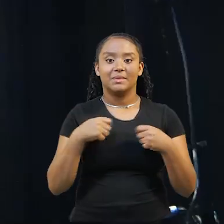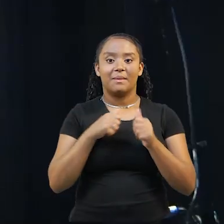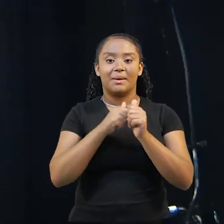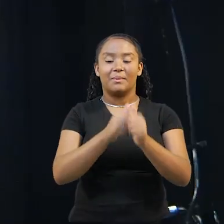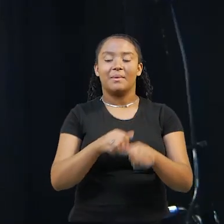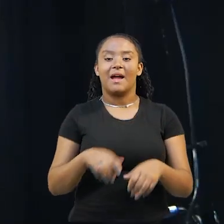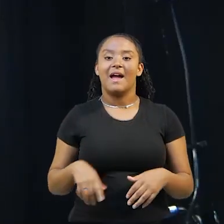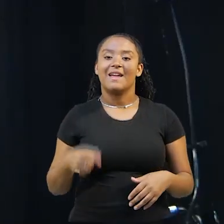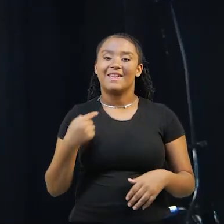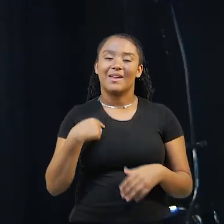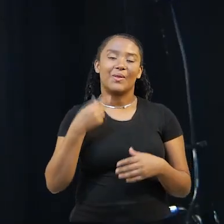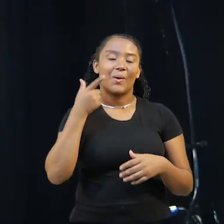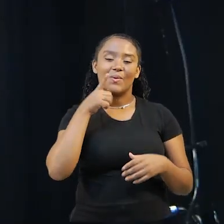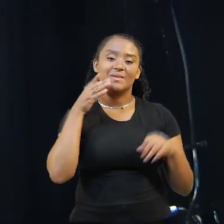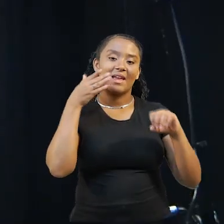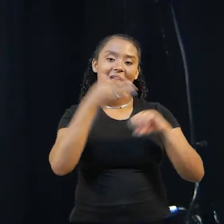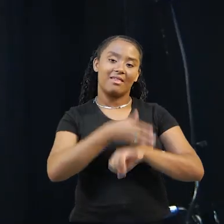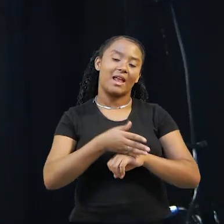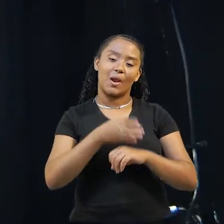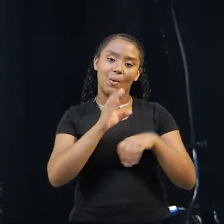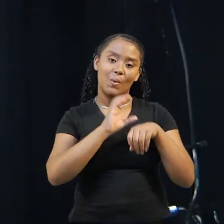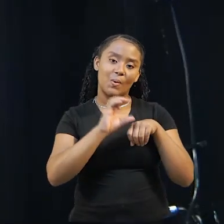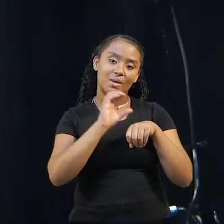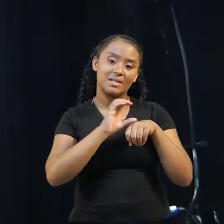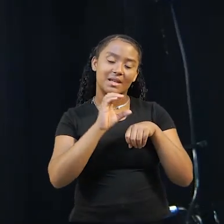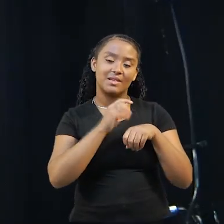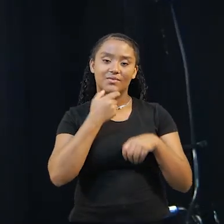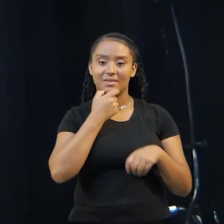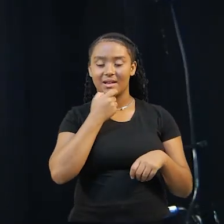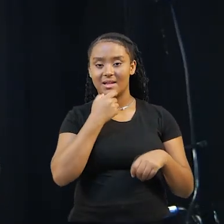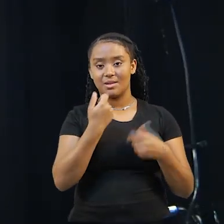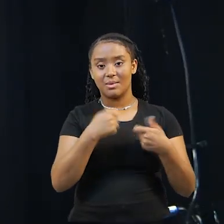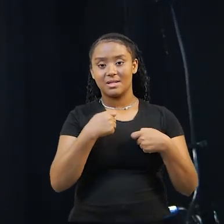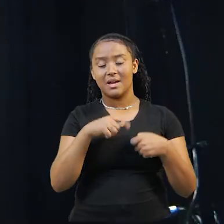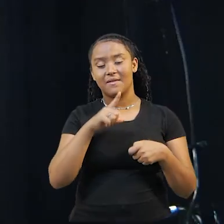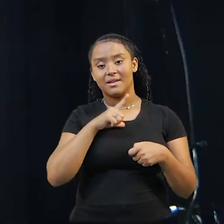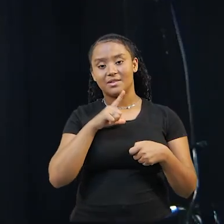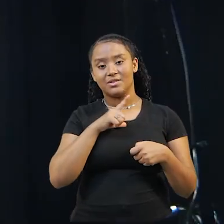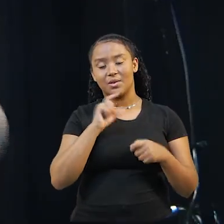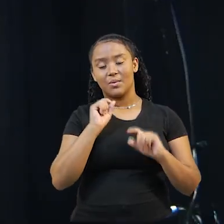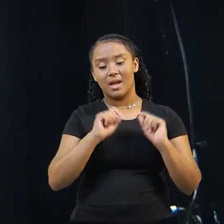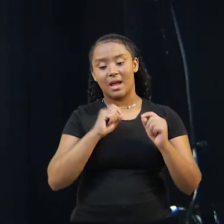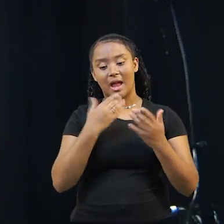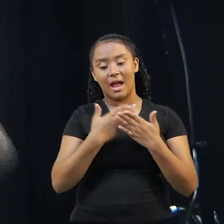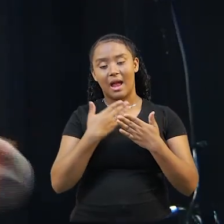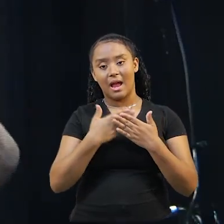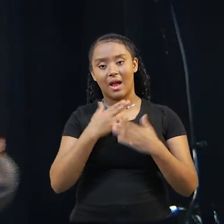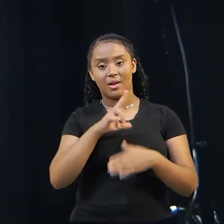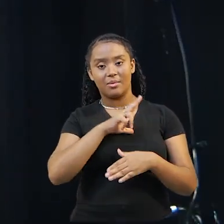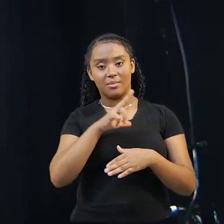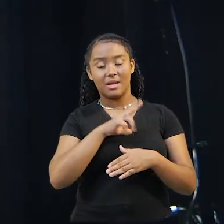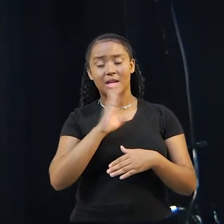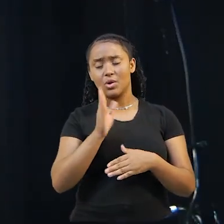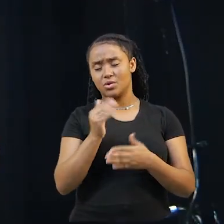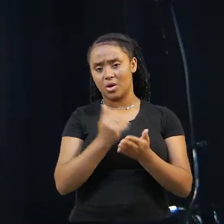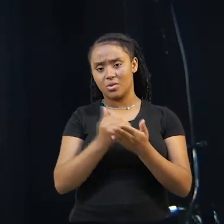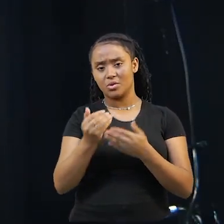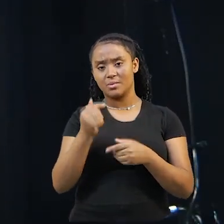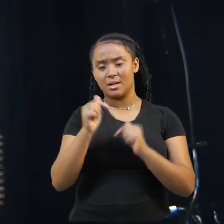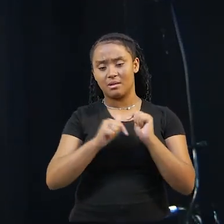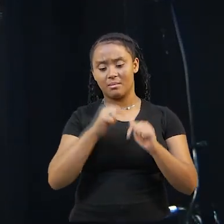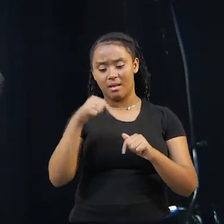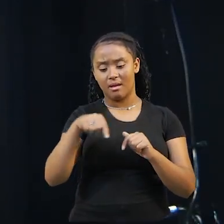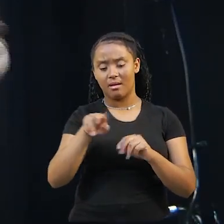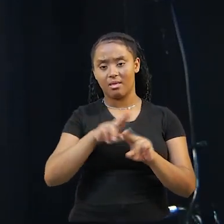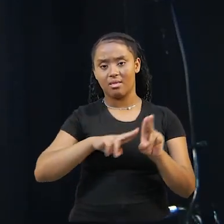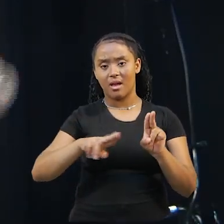assim. E não dava para entrar em cursinho de inglês, eu tinha que já ter aula particular. Como eu já estava trabalhando aqui na UFO, eu consegui pagar aulas